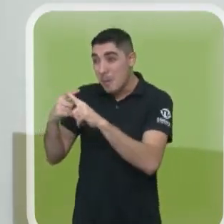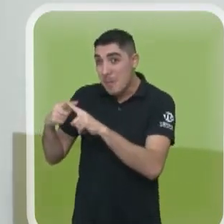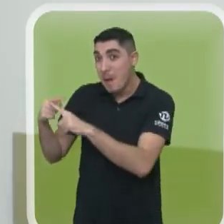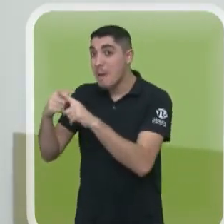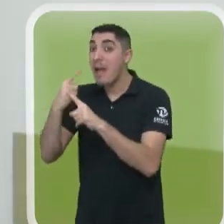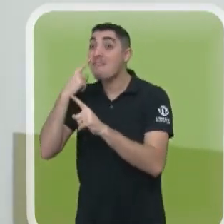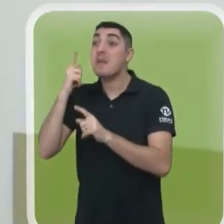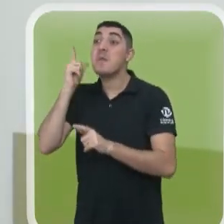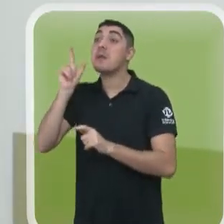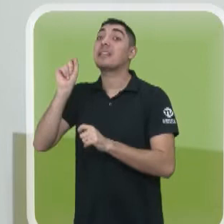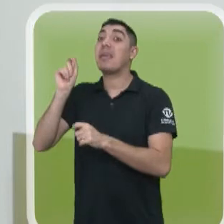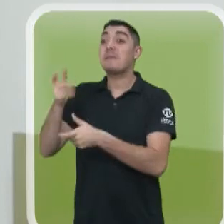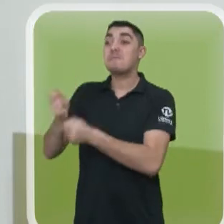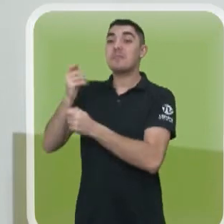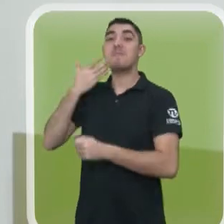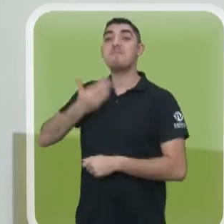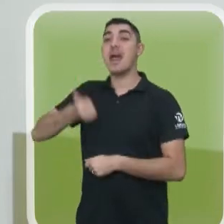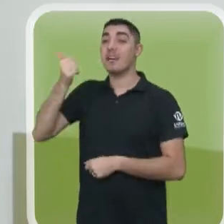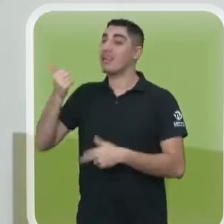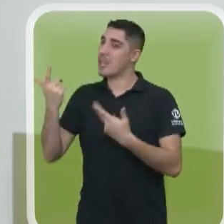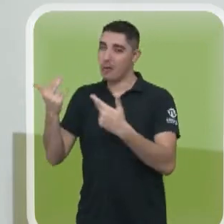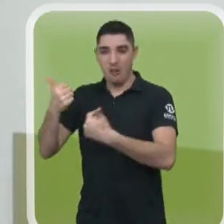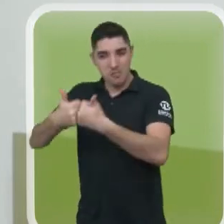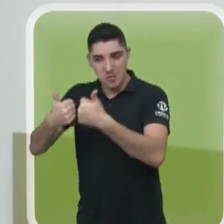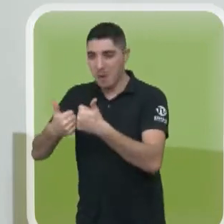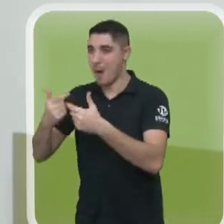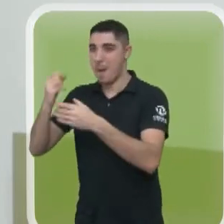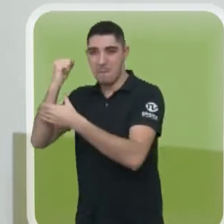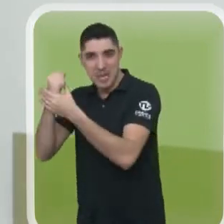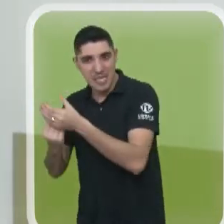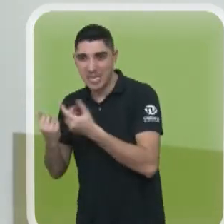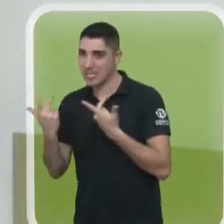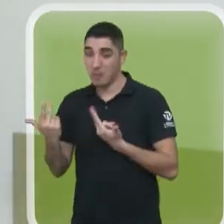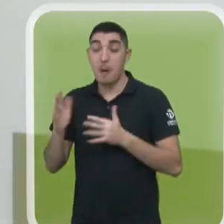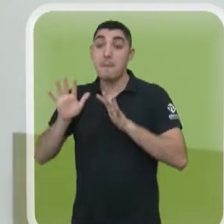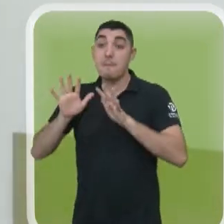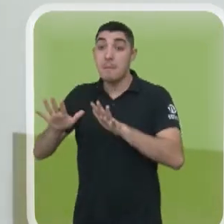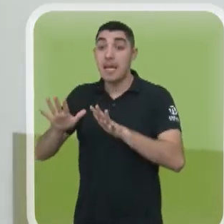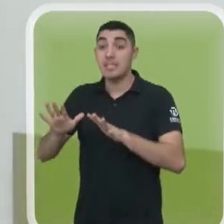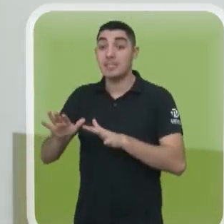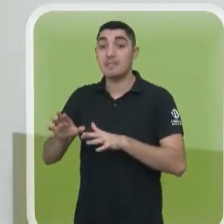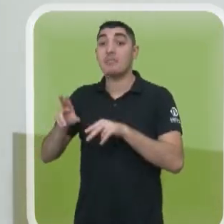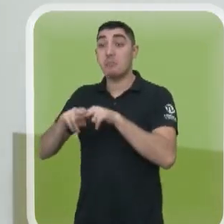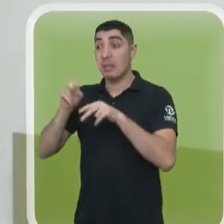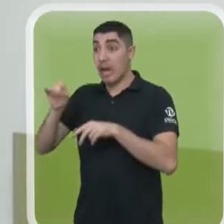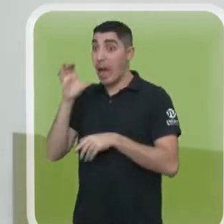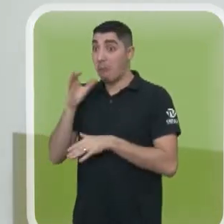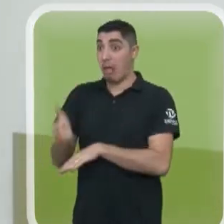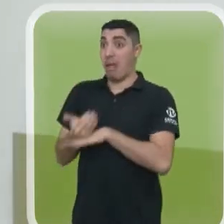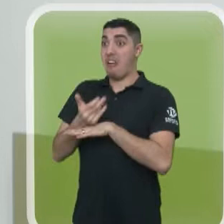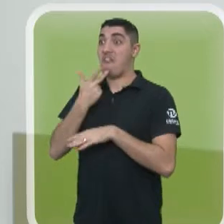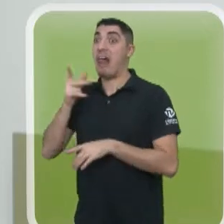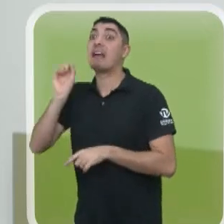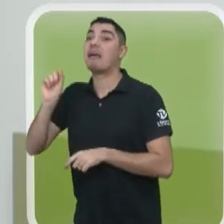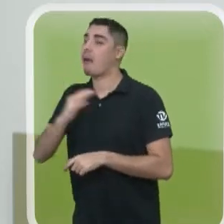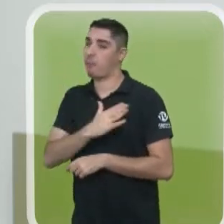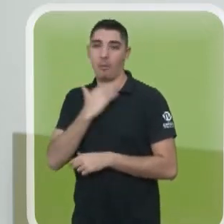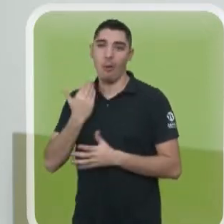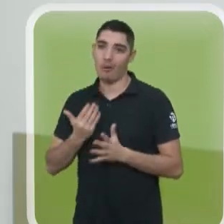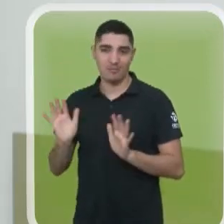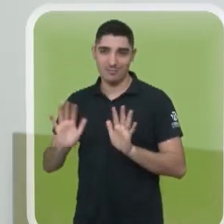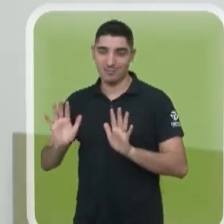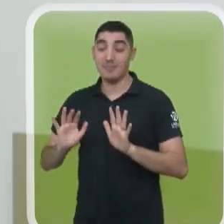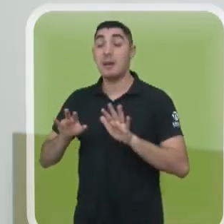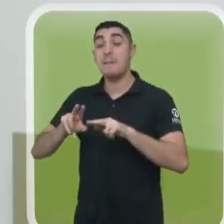e fale tanto futebol quanto foi basquete também então assim e quem morre de véspera e peru também então é lógico